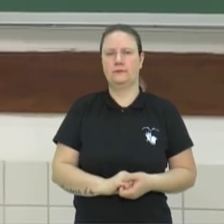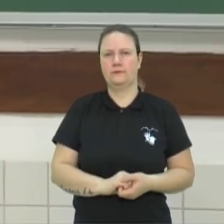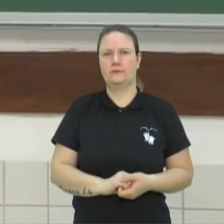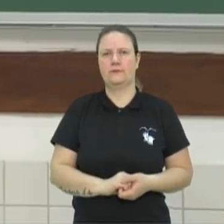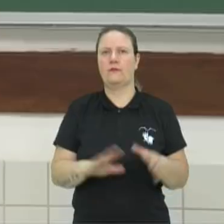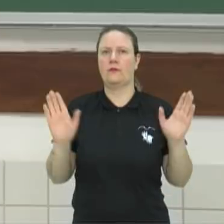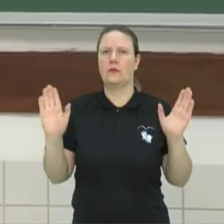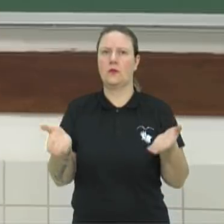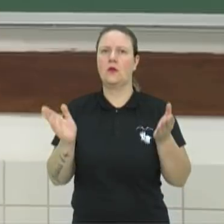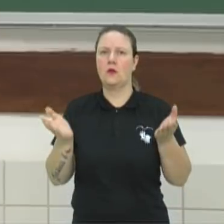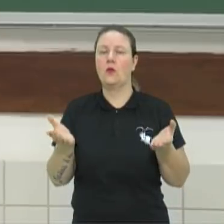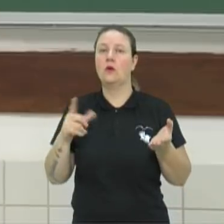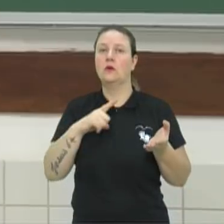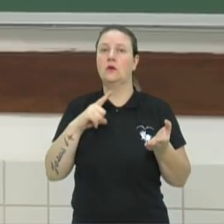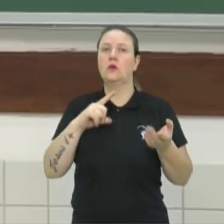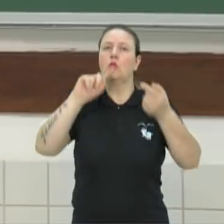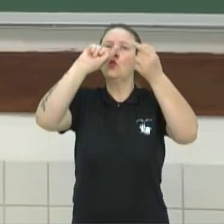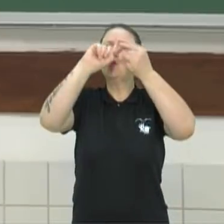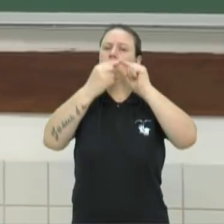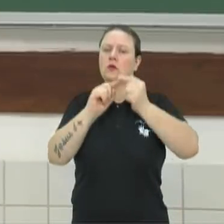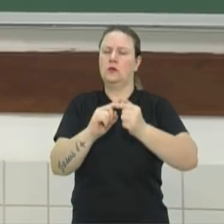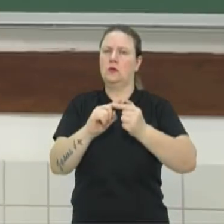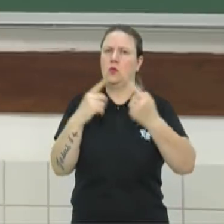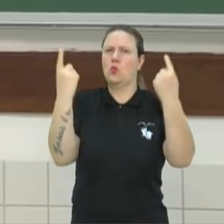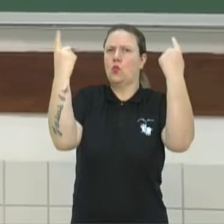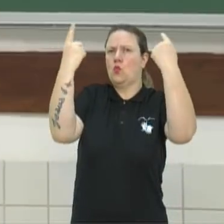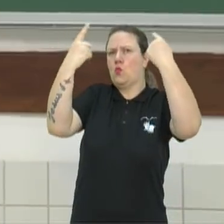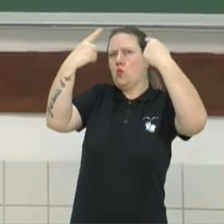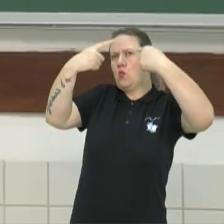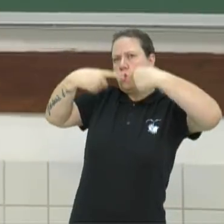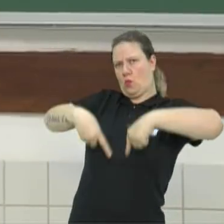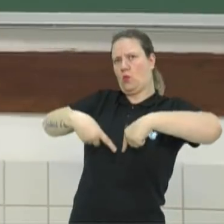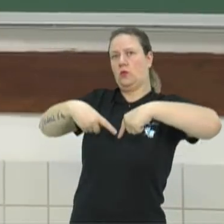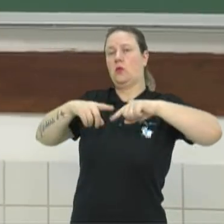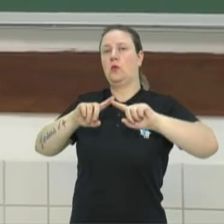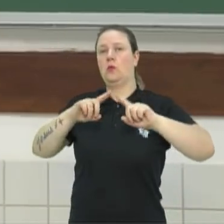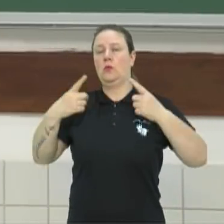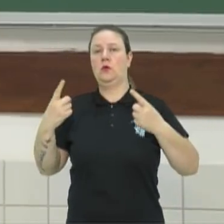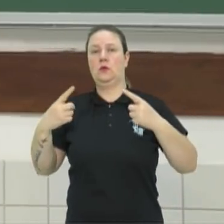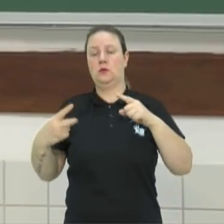de oposição. Elas estão opostas. No entanto, a